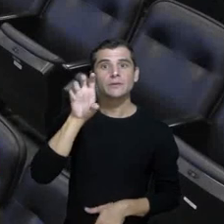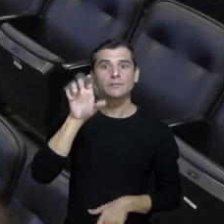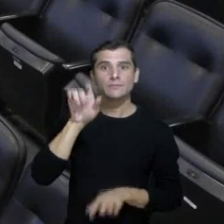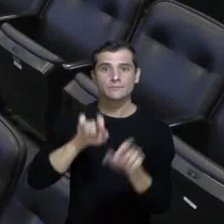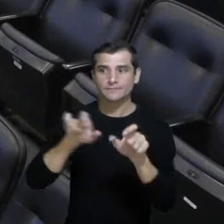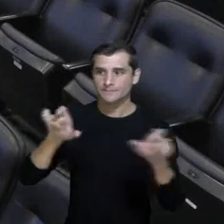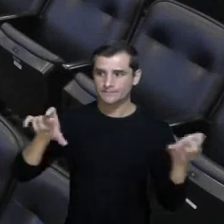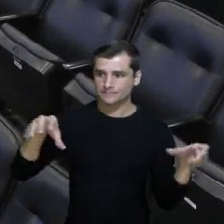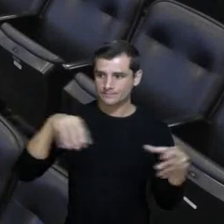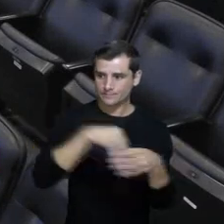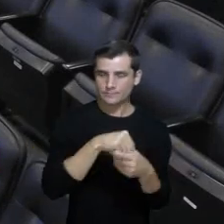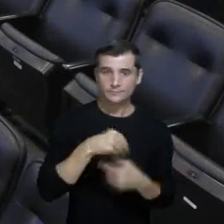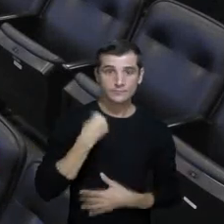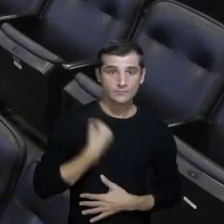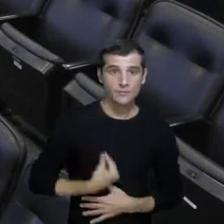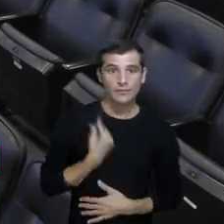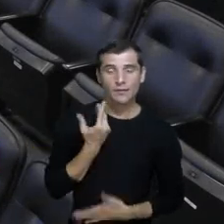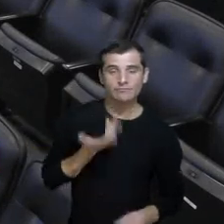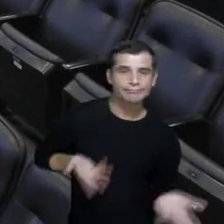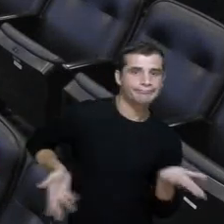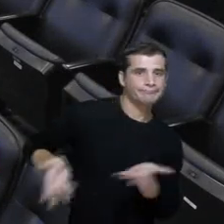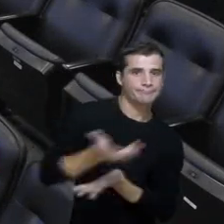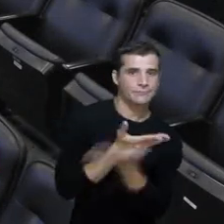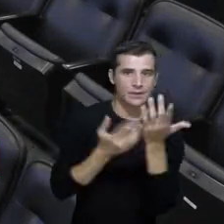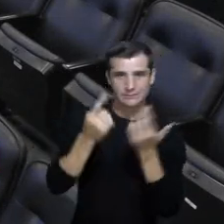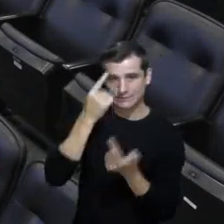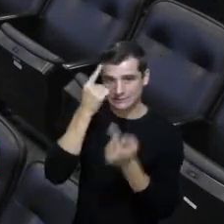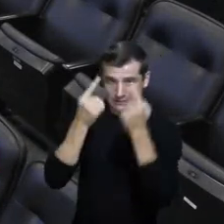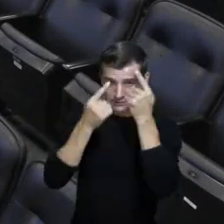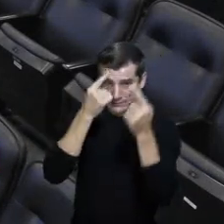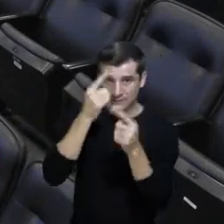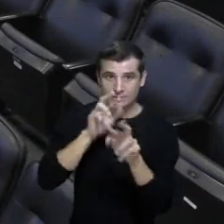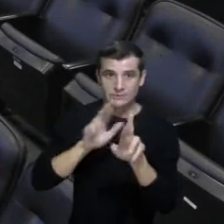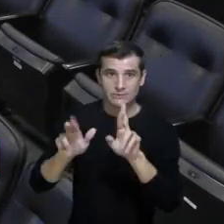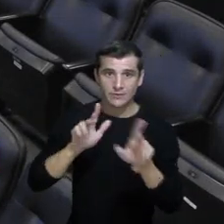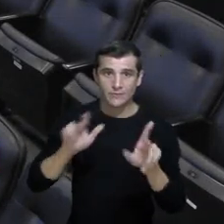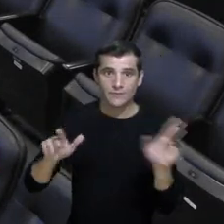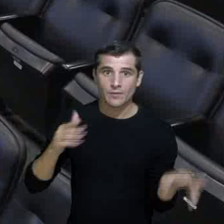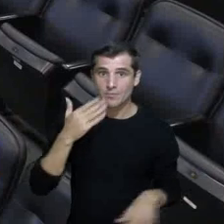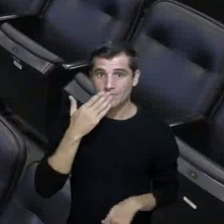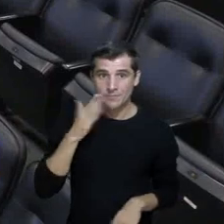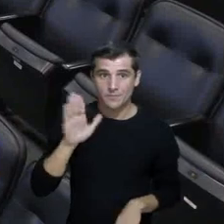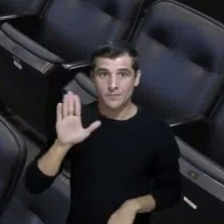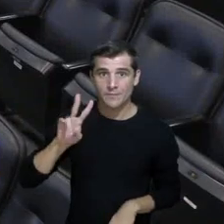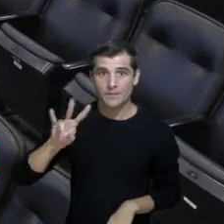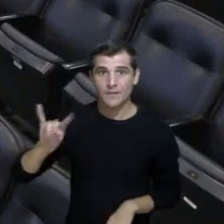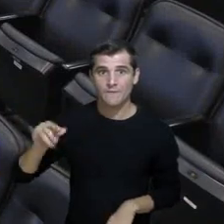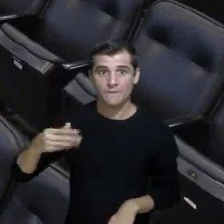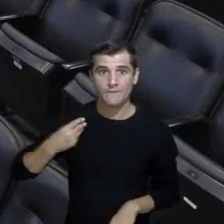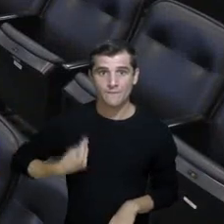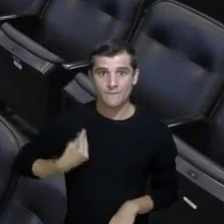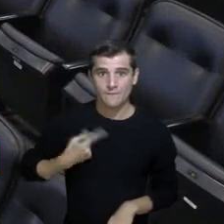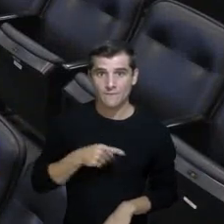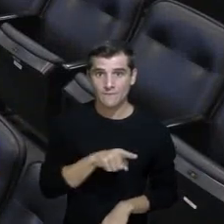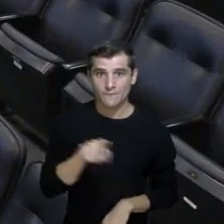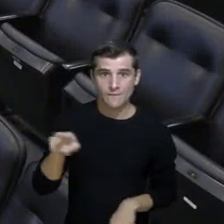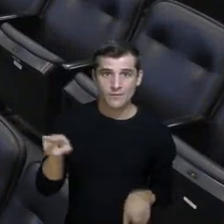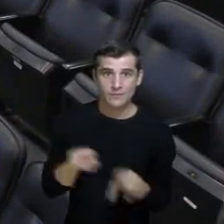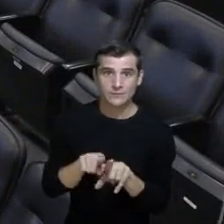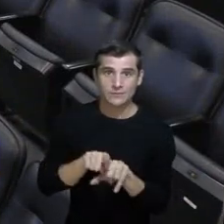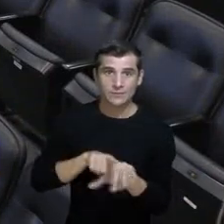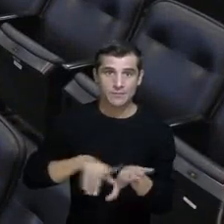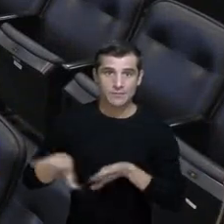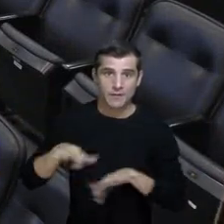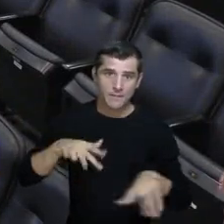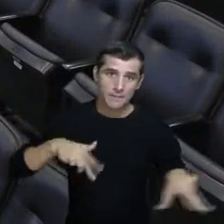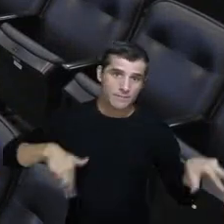uma troca de ideias diferentes e eu prometo que logo podem se movimentar também Luciano te